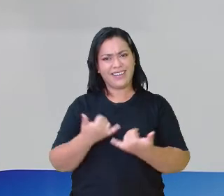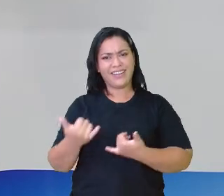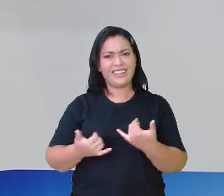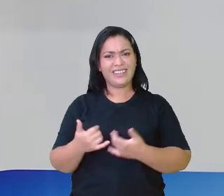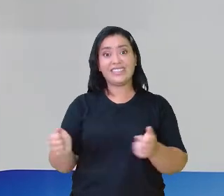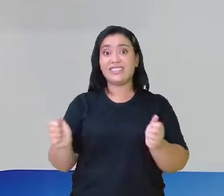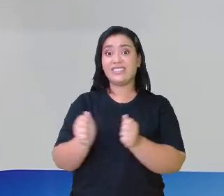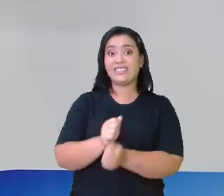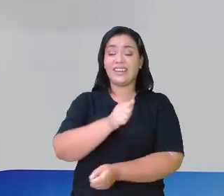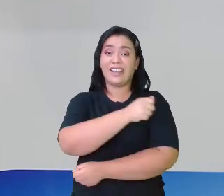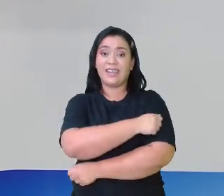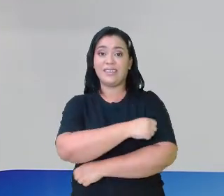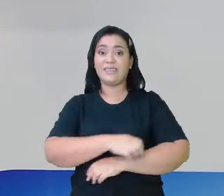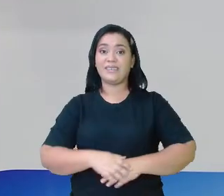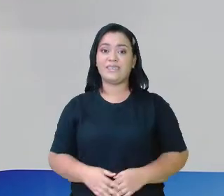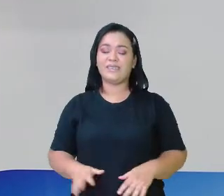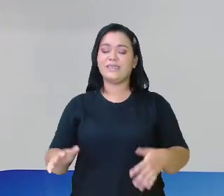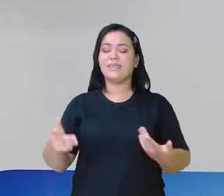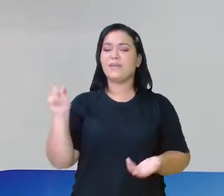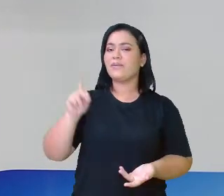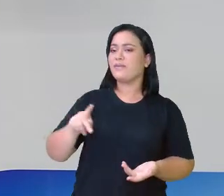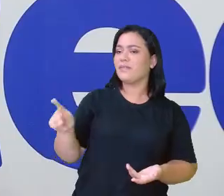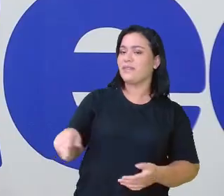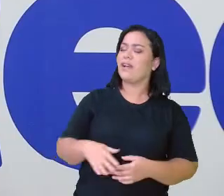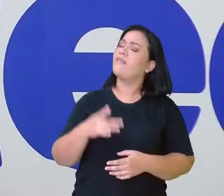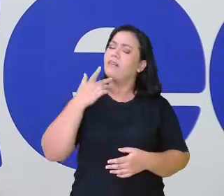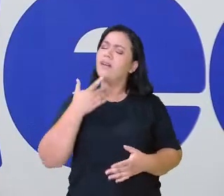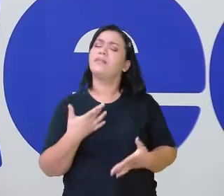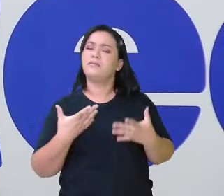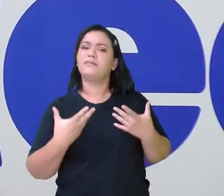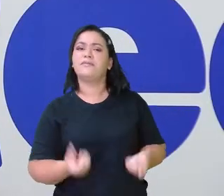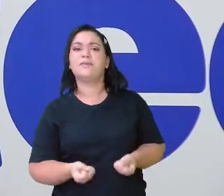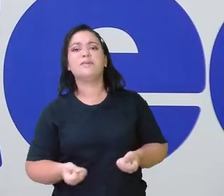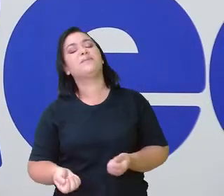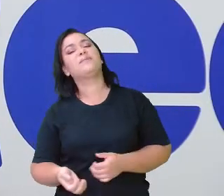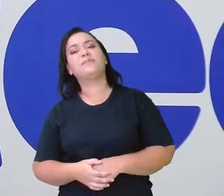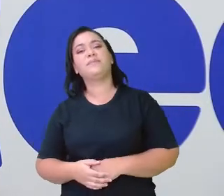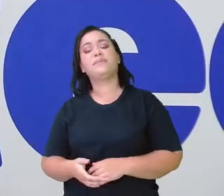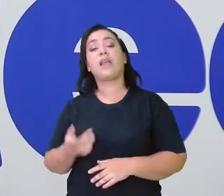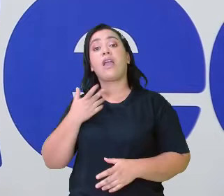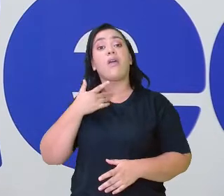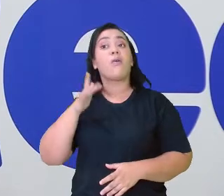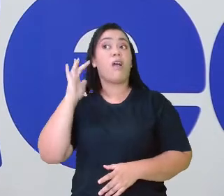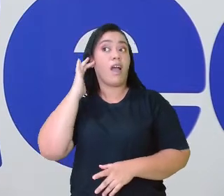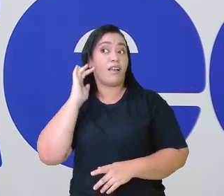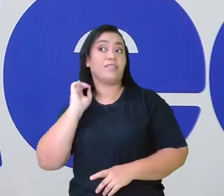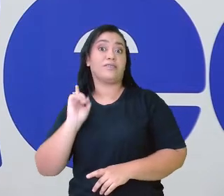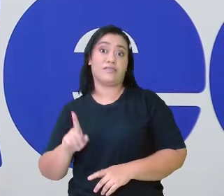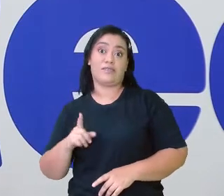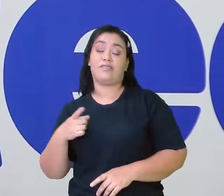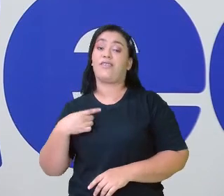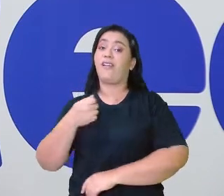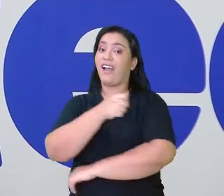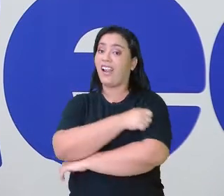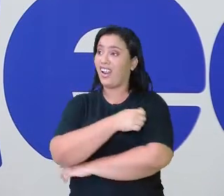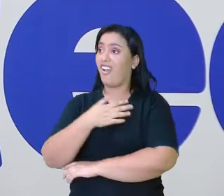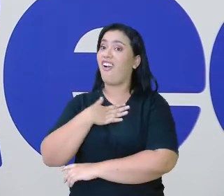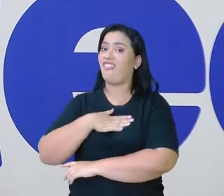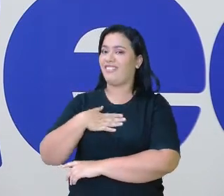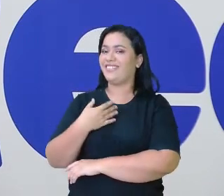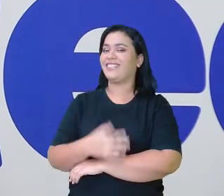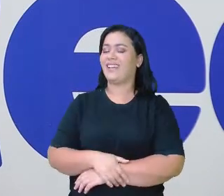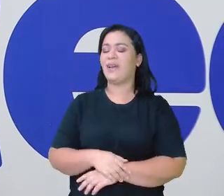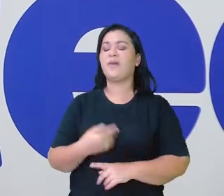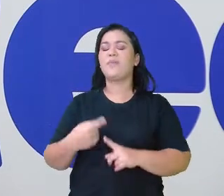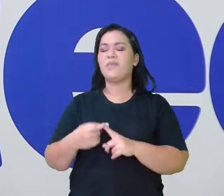com os nossos estudantes, professora Sinara? Vamos sim, professora Márcia. Eu acho que eles vão gostar bastante, porque já